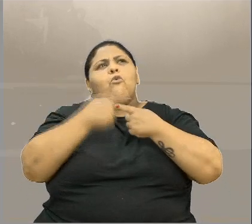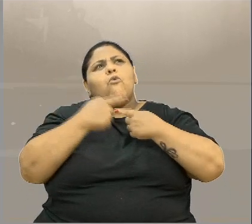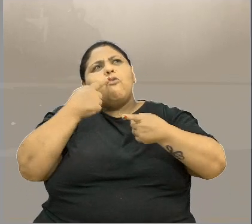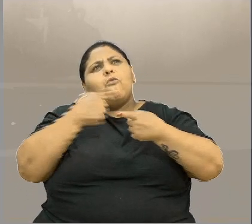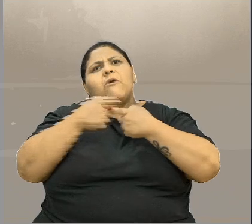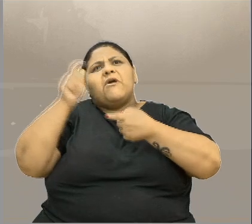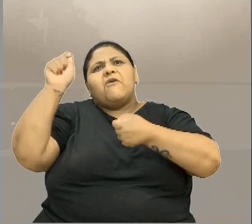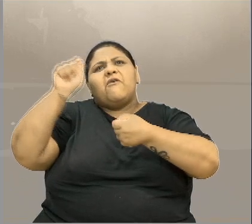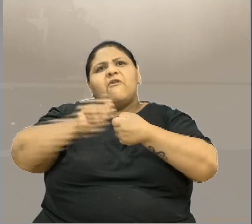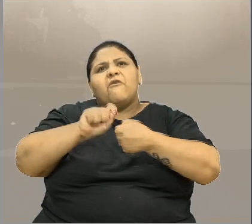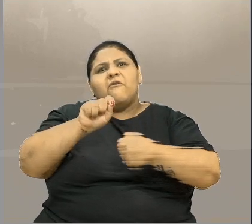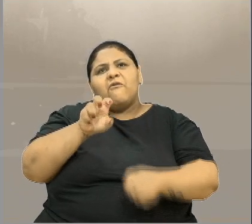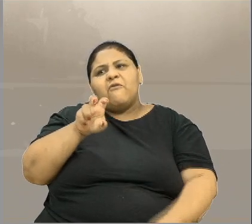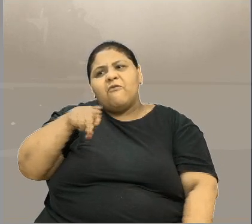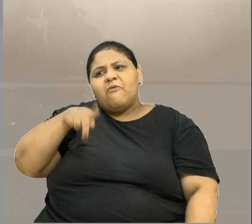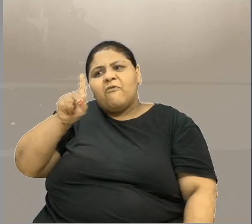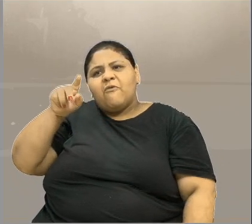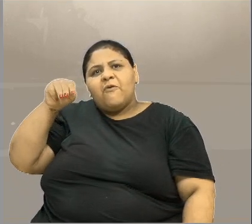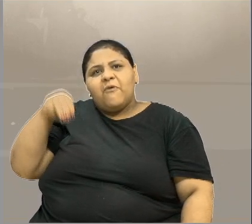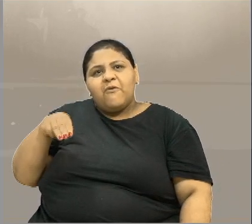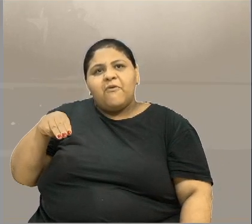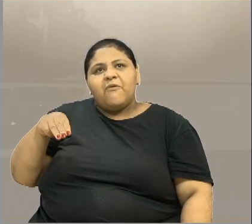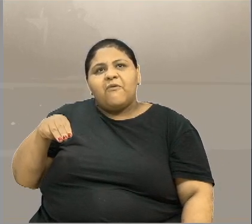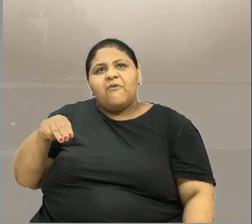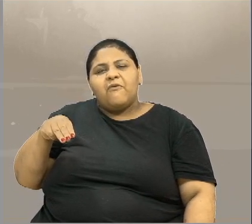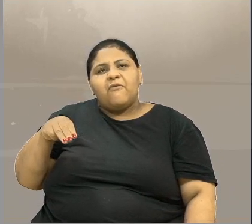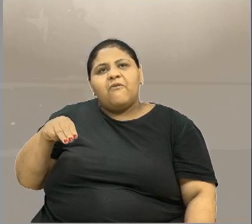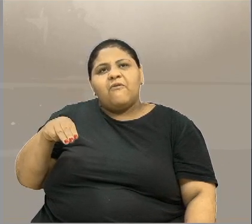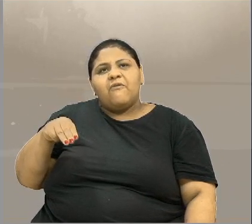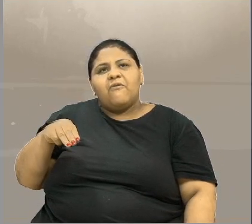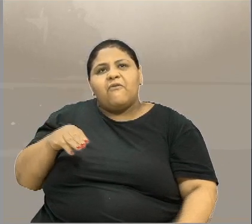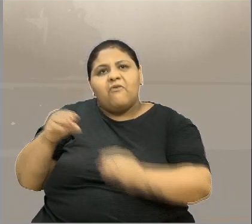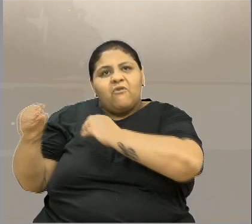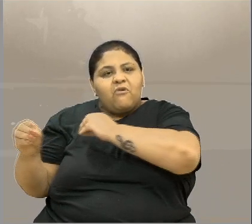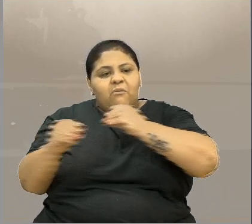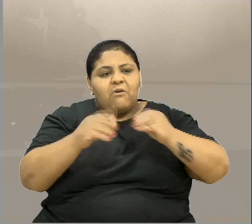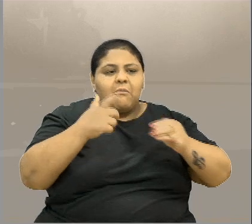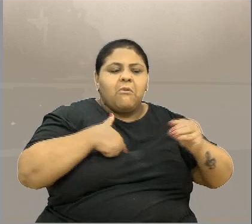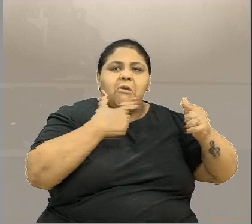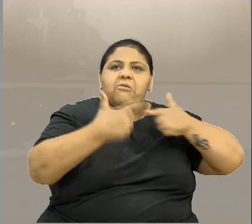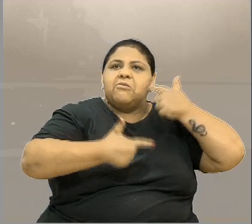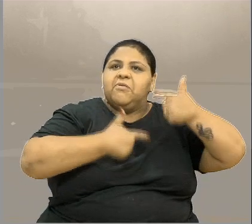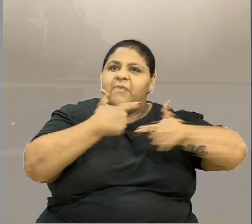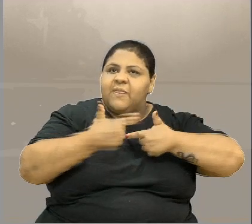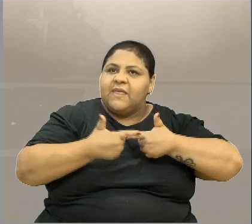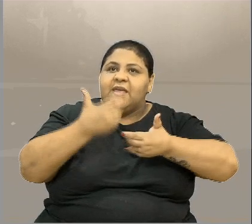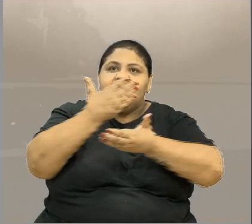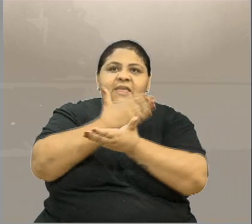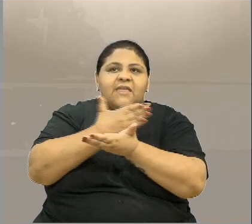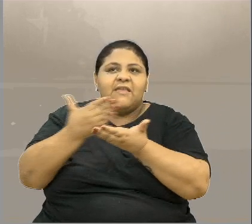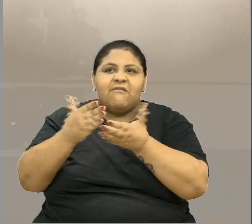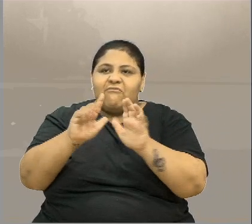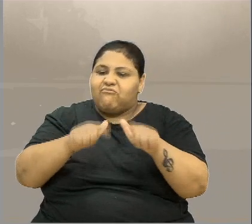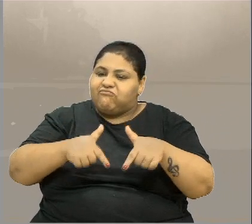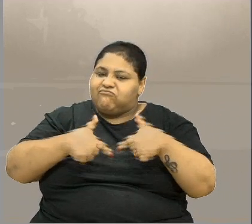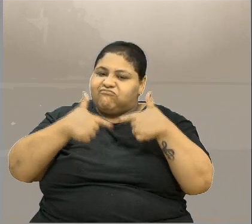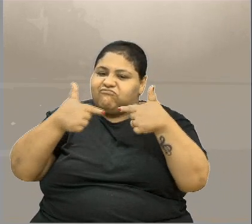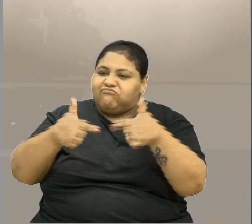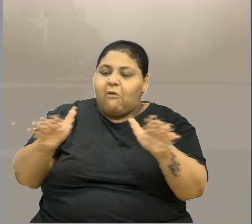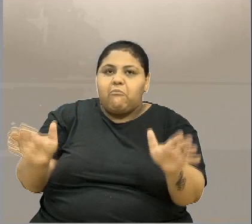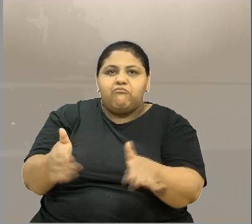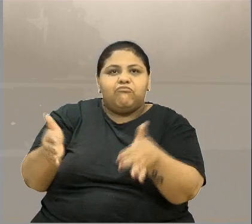não faço 5 quilômetros para ir para o meu trabalho, né? Então, a gente começou uma série de ações para